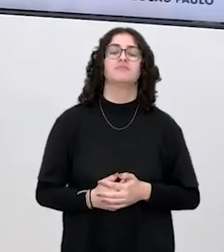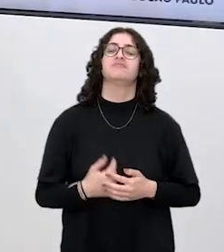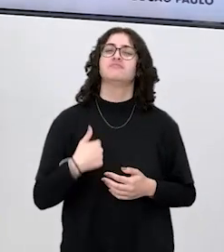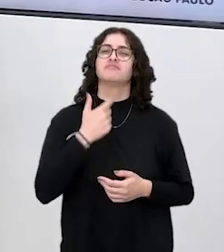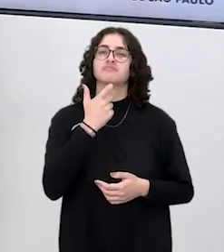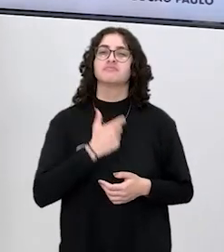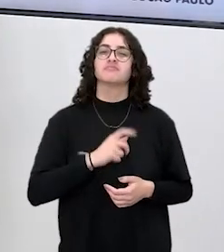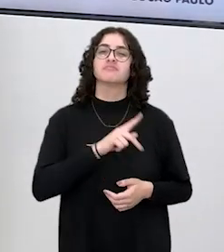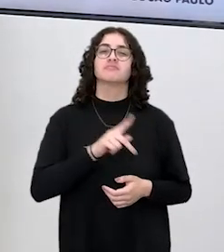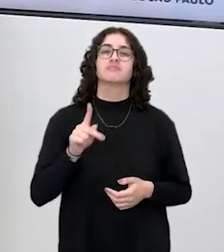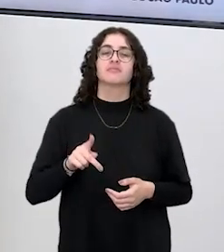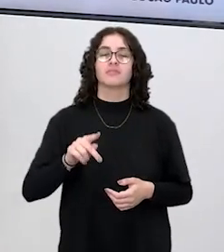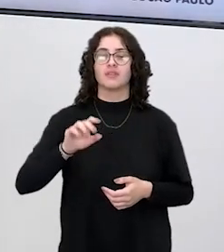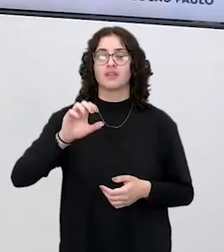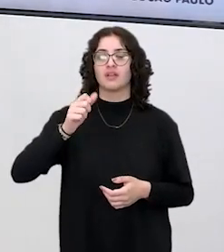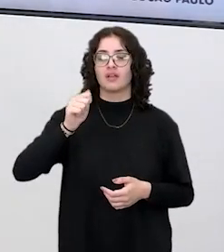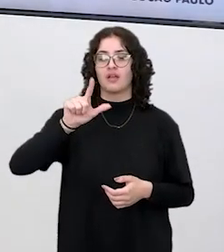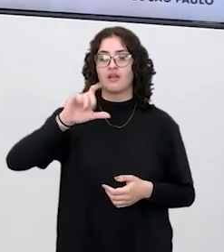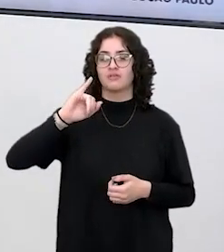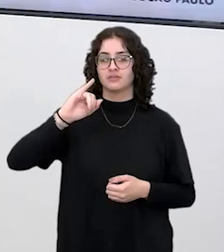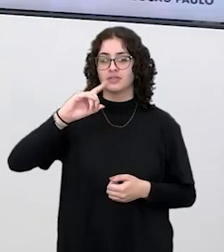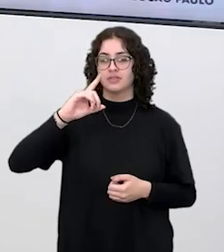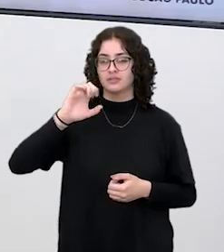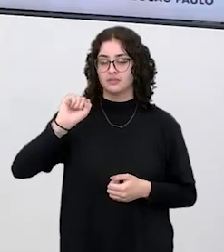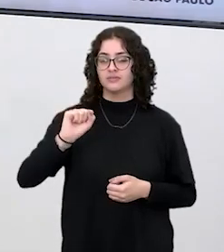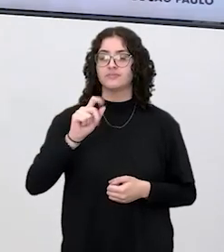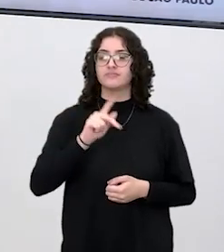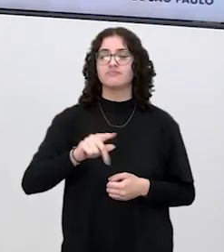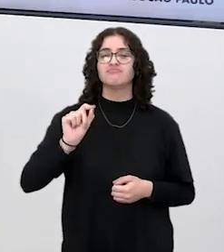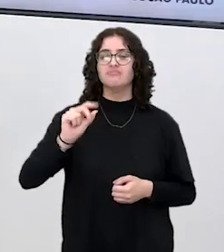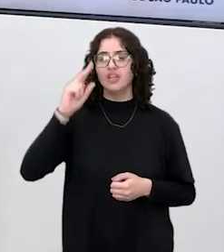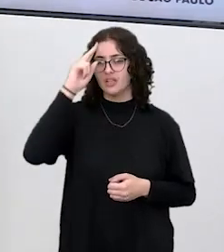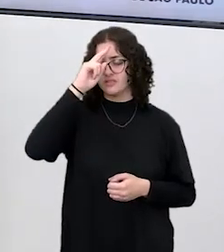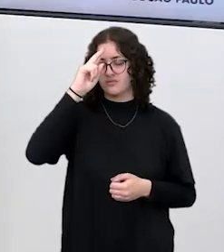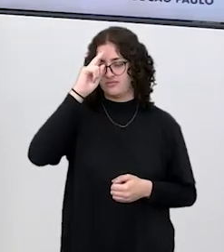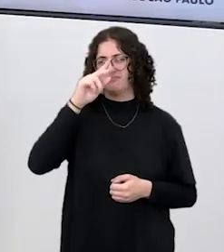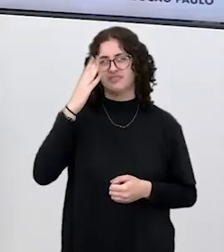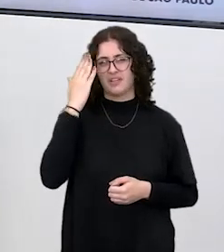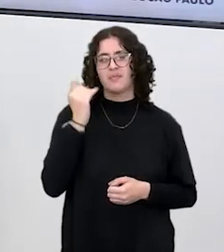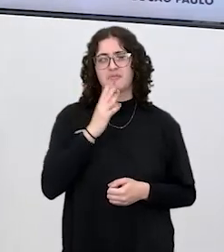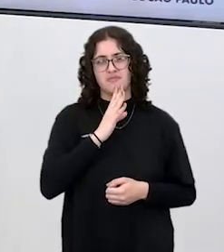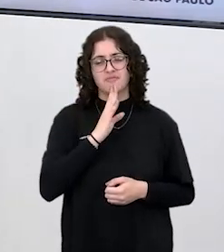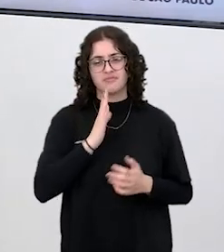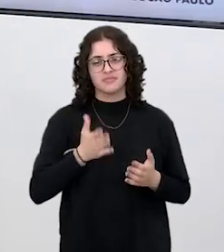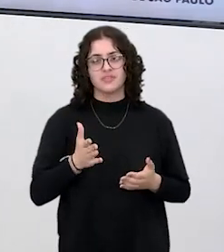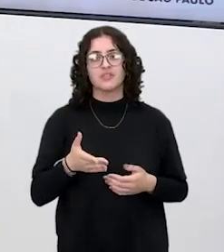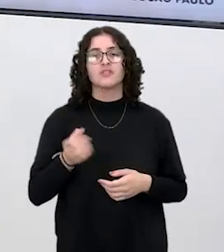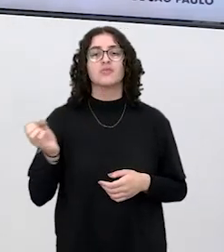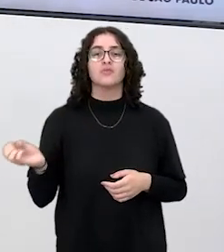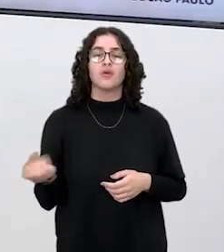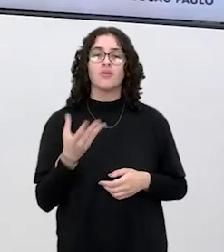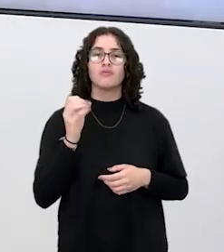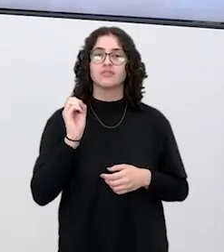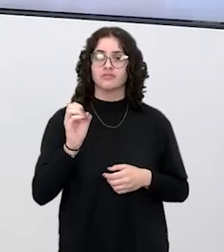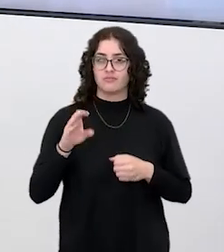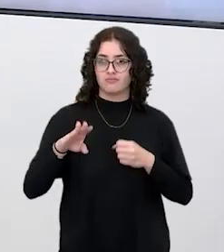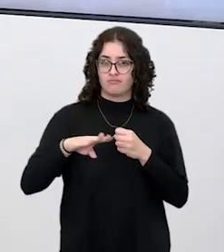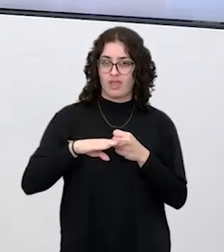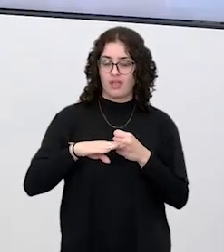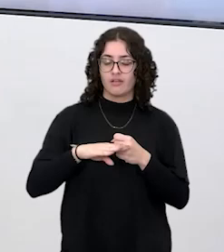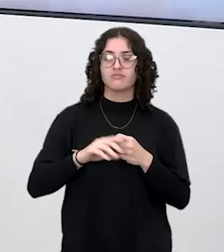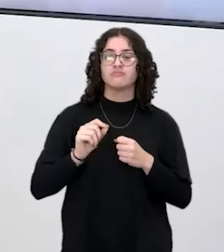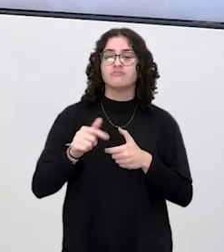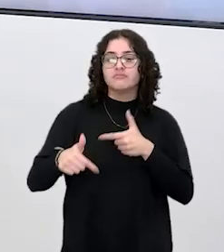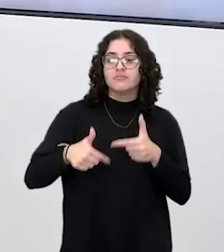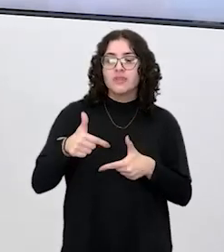professor Alcides Guerreiro de História, mas você já sabe, nessa pegada do novo ensino médio, a gente trabalha